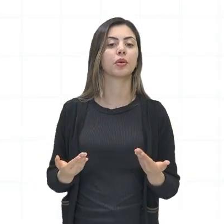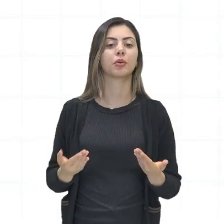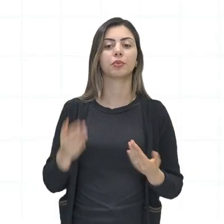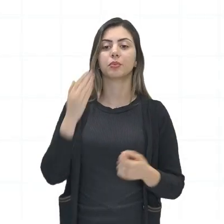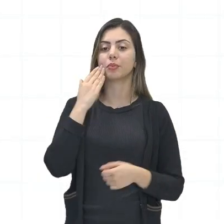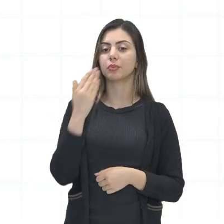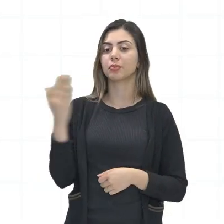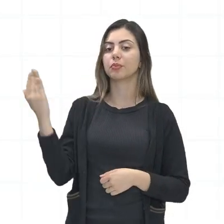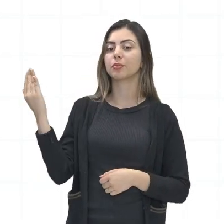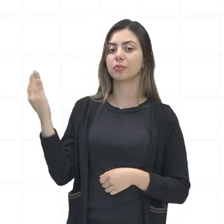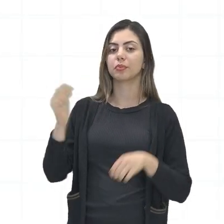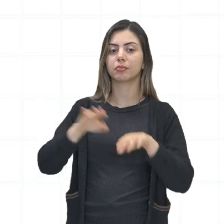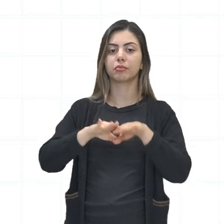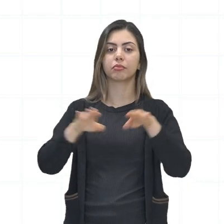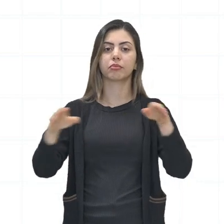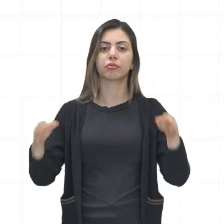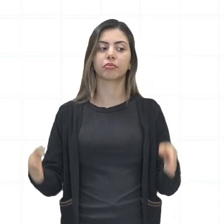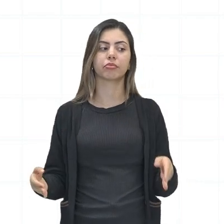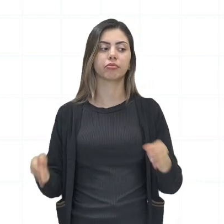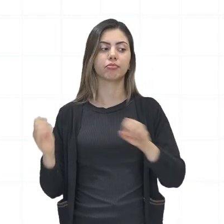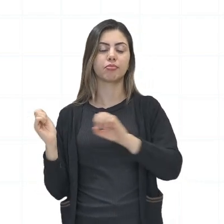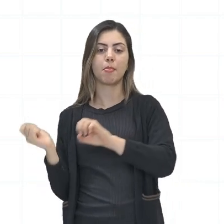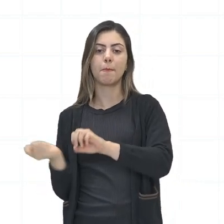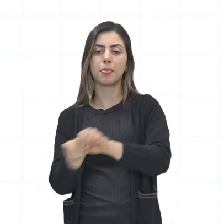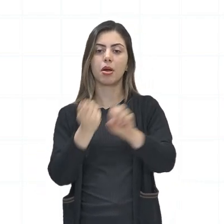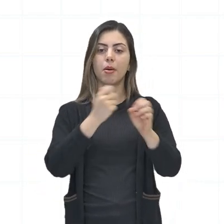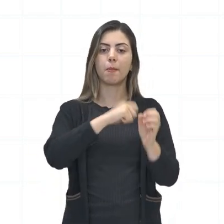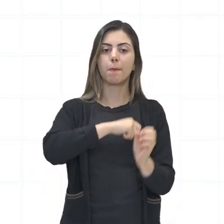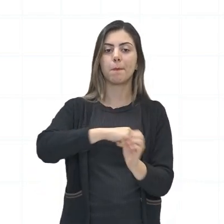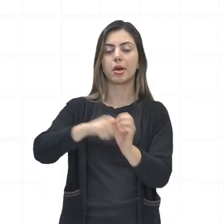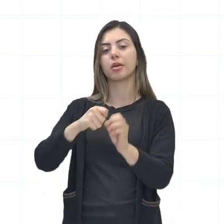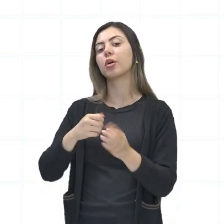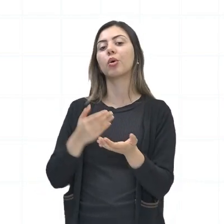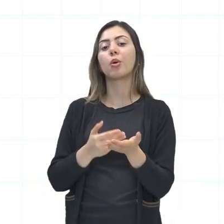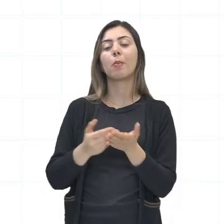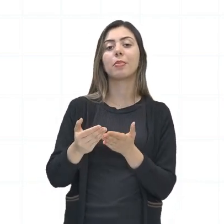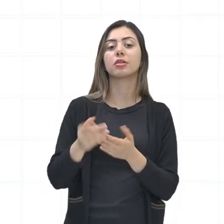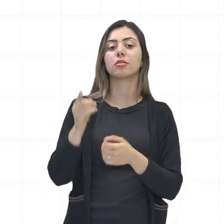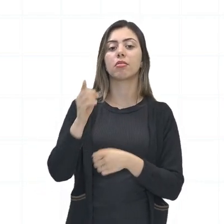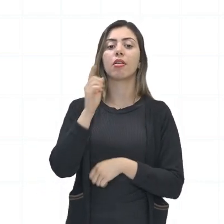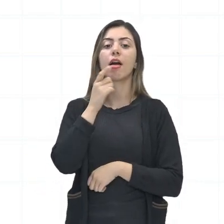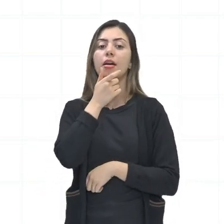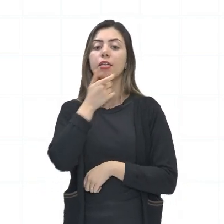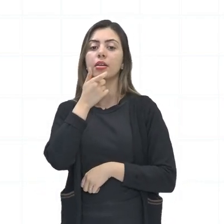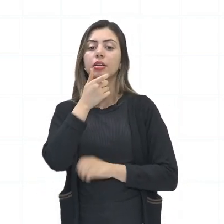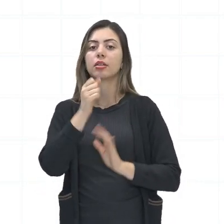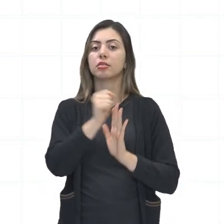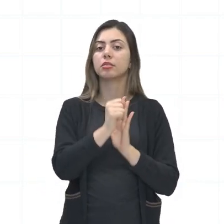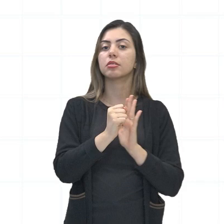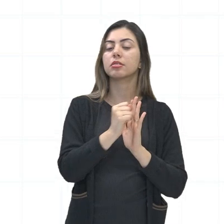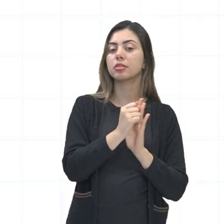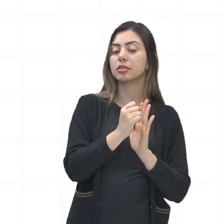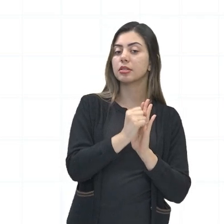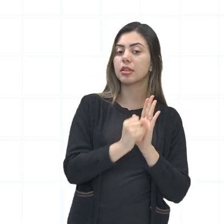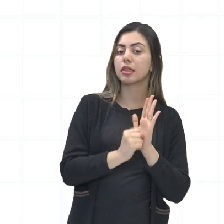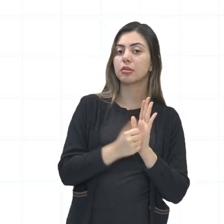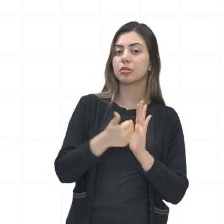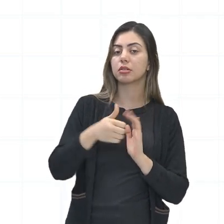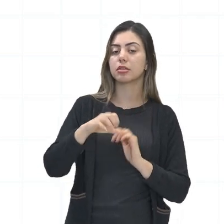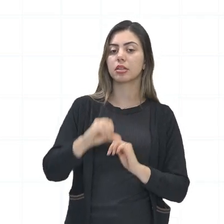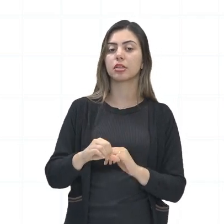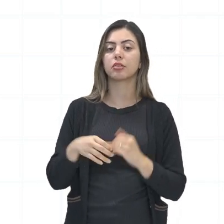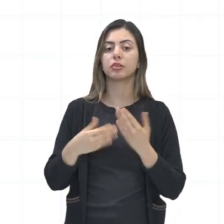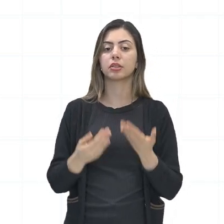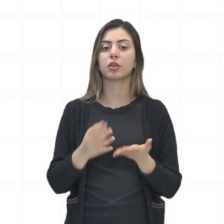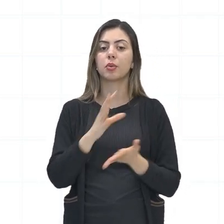mesa. Então, o tênis de mesa surgiu na Inglaterra, lá no século XIX, imitando o